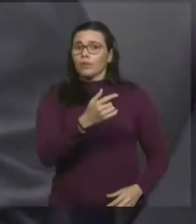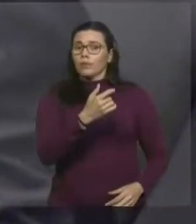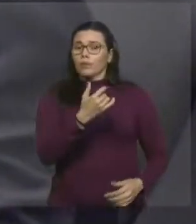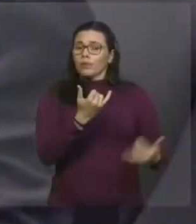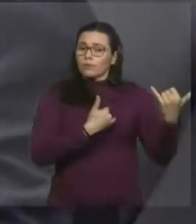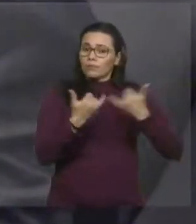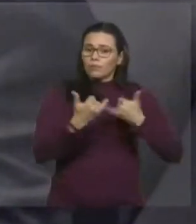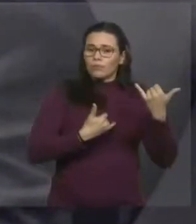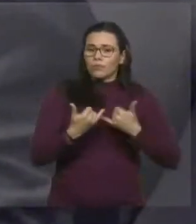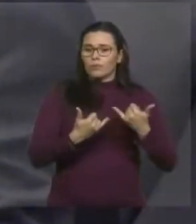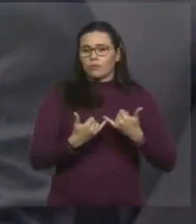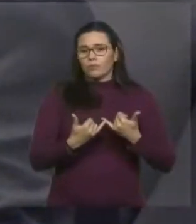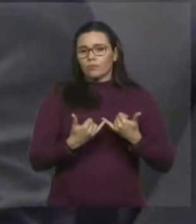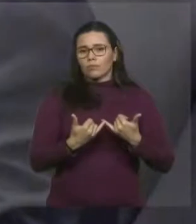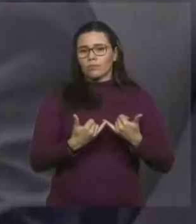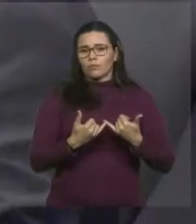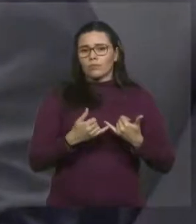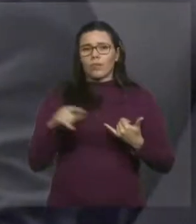diretamente ao hospital.